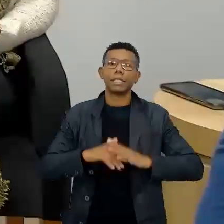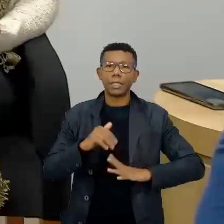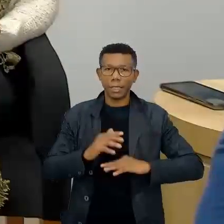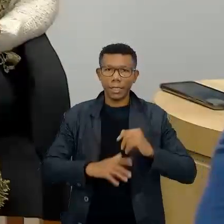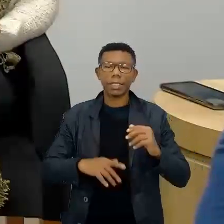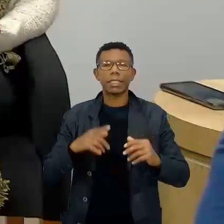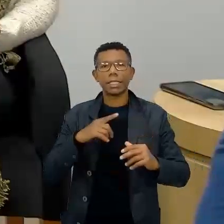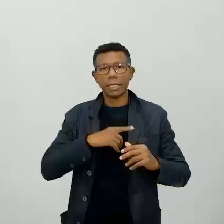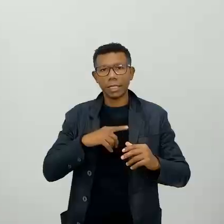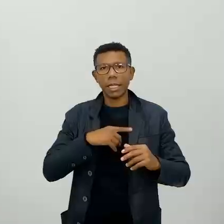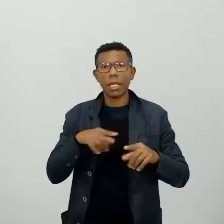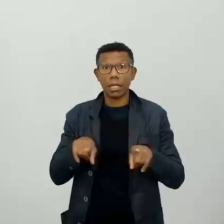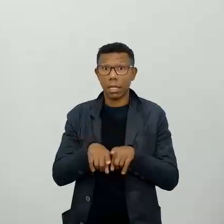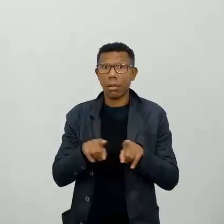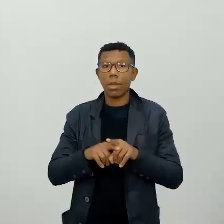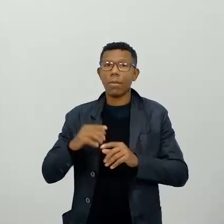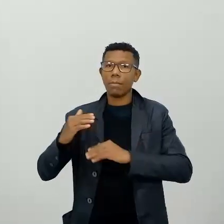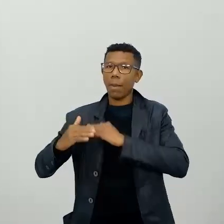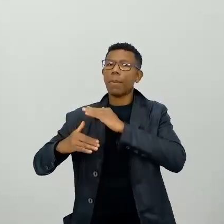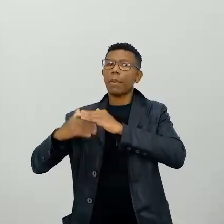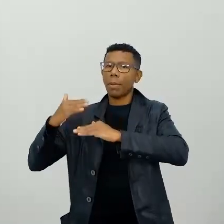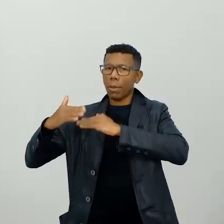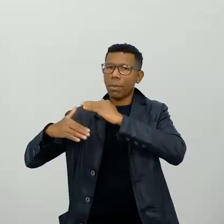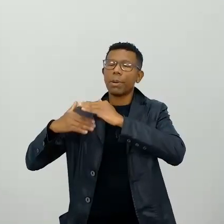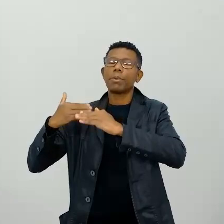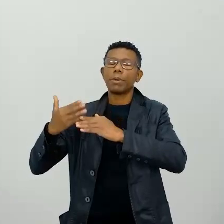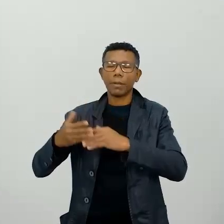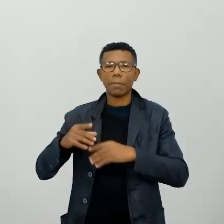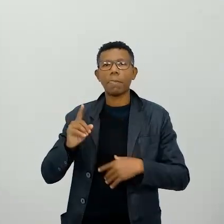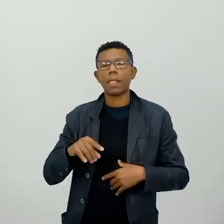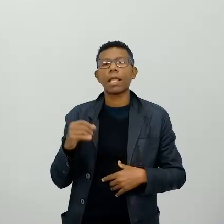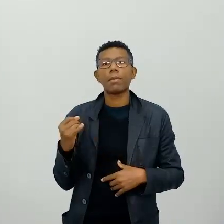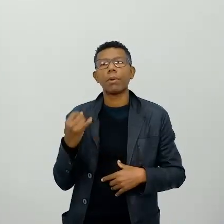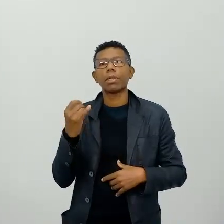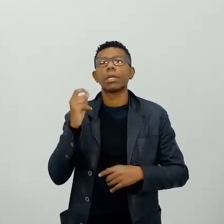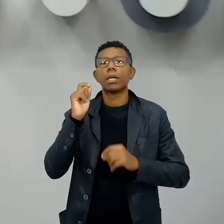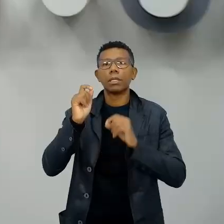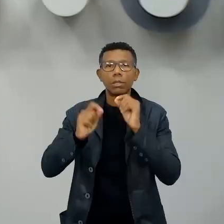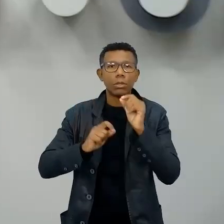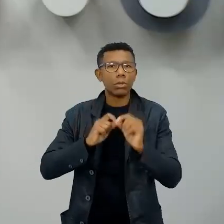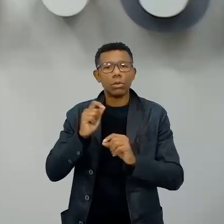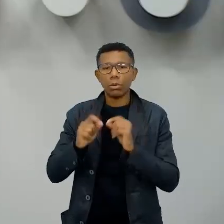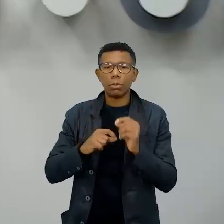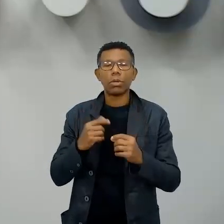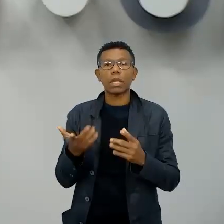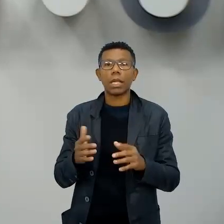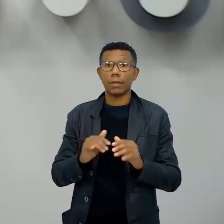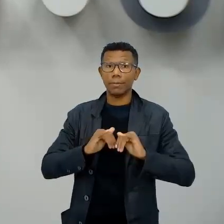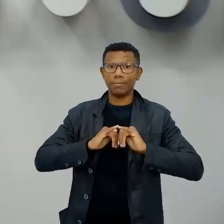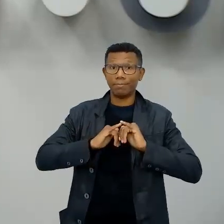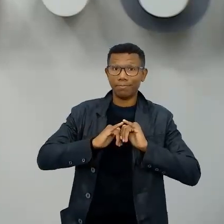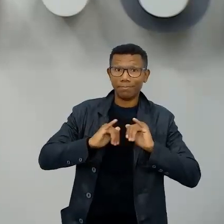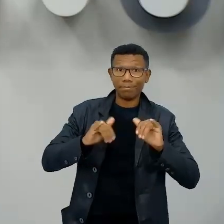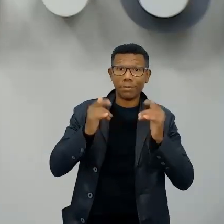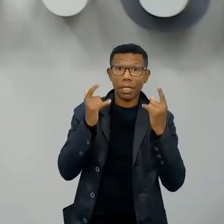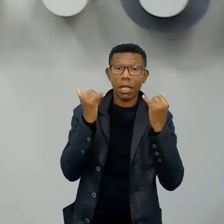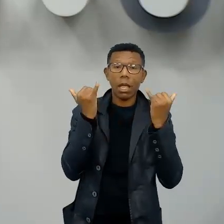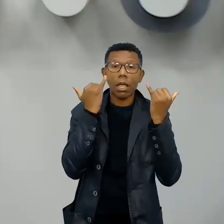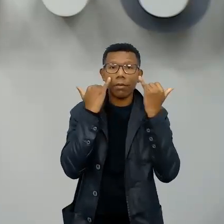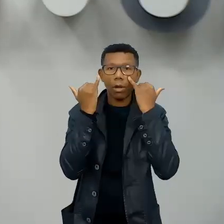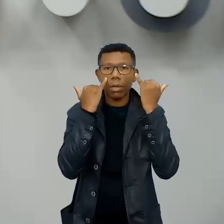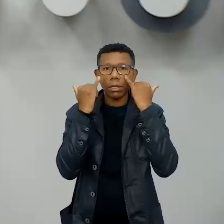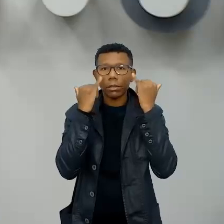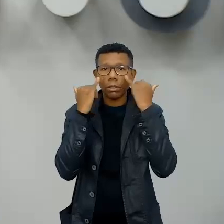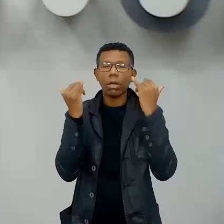como foi dito, também crescente. Então é necessário fazer sempre essa retomada, inclusive utilizando essas informações expostas na